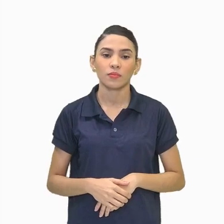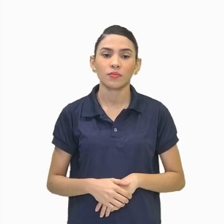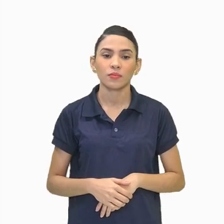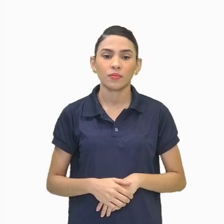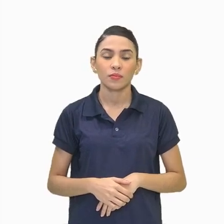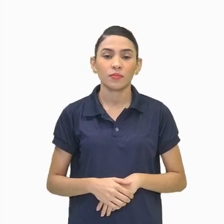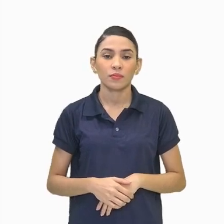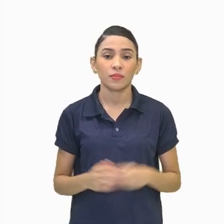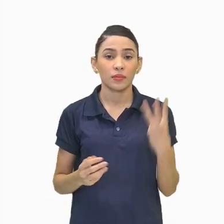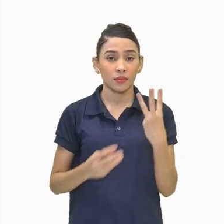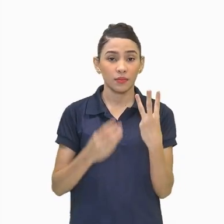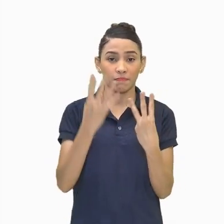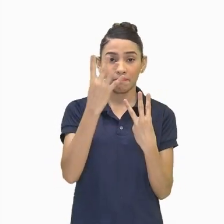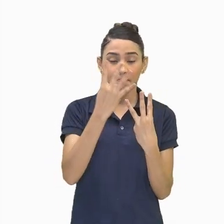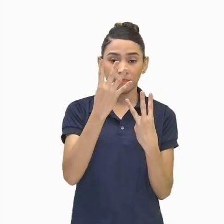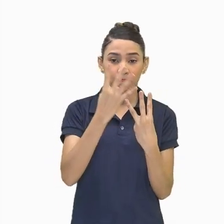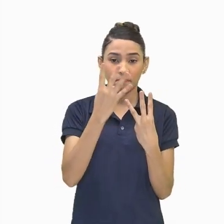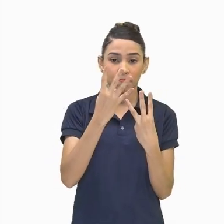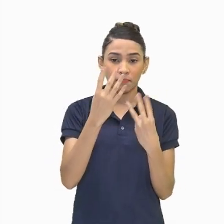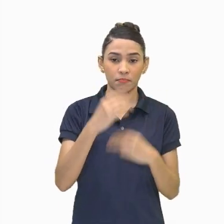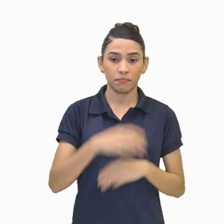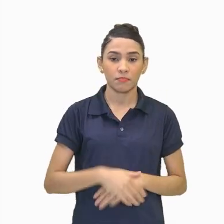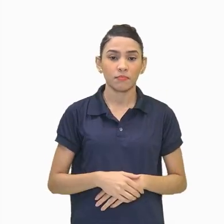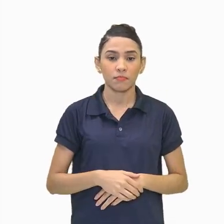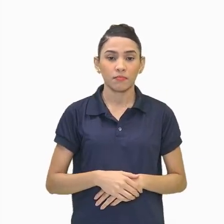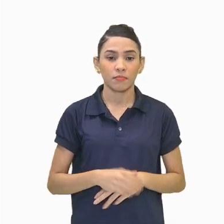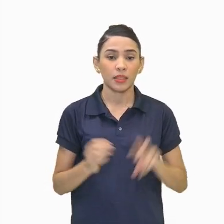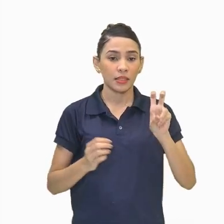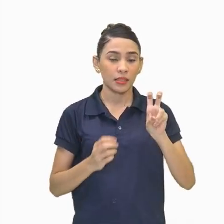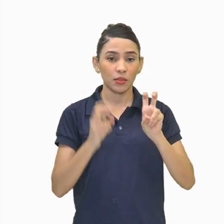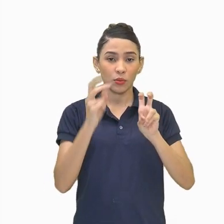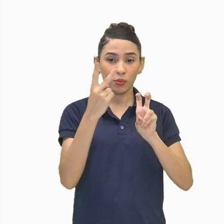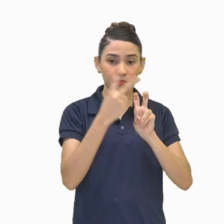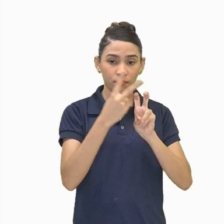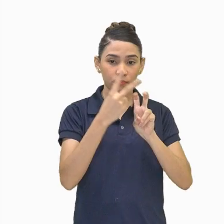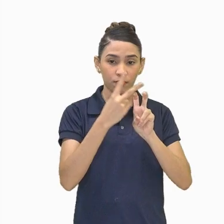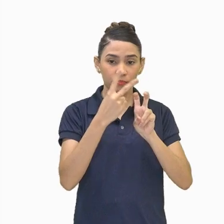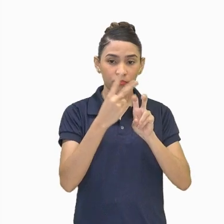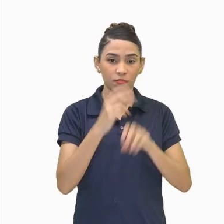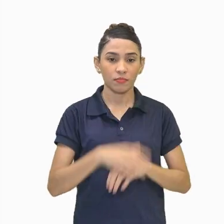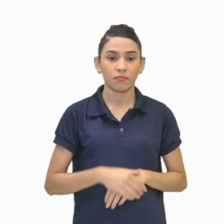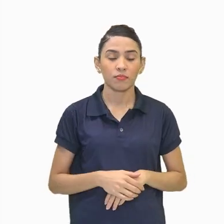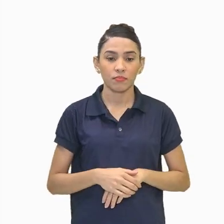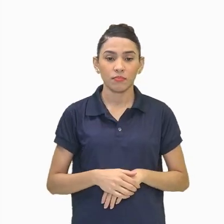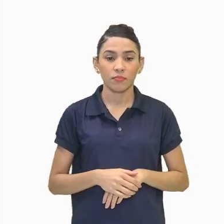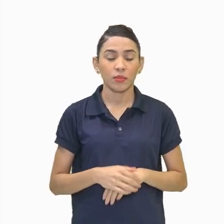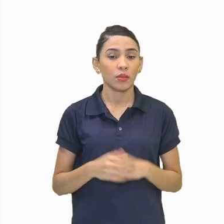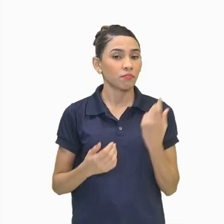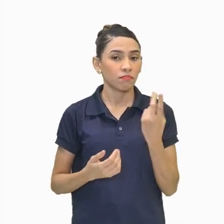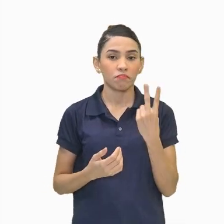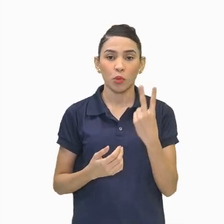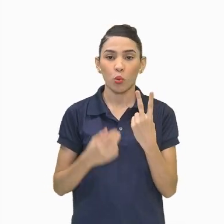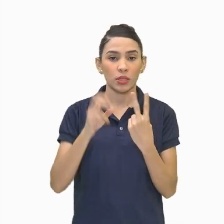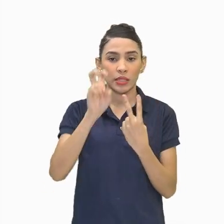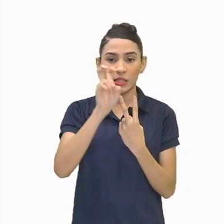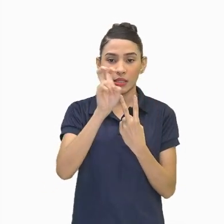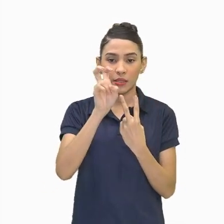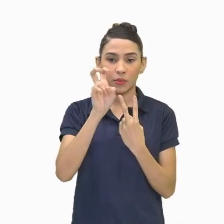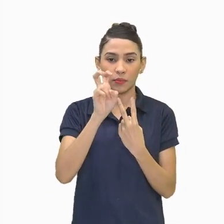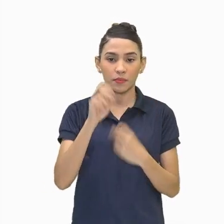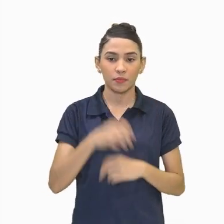3 elevado à quarta potência, 5 ao quadrado e 2 elevado a 5. Então, o que